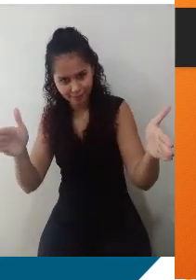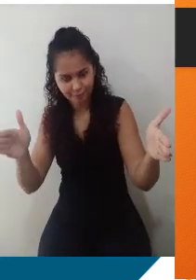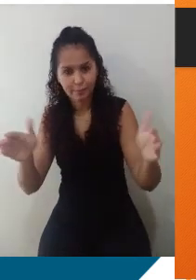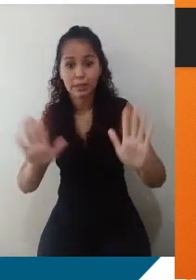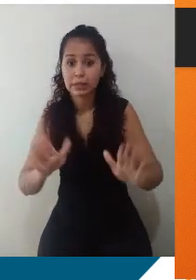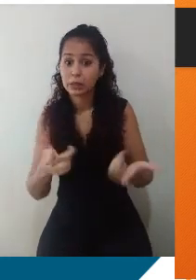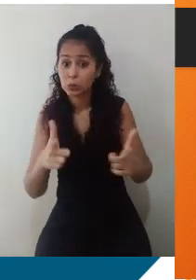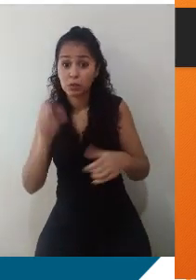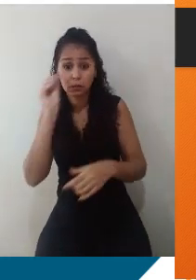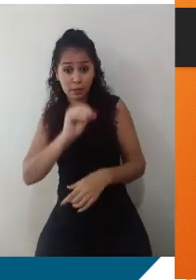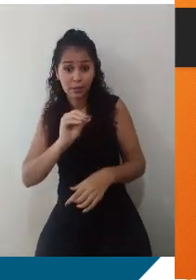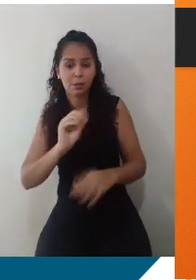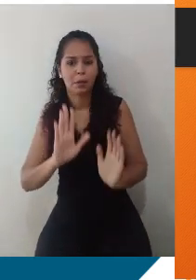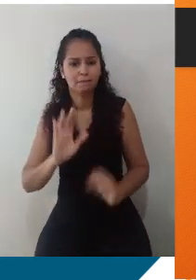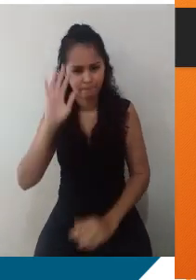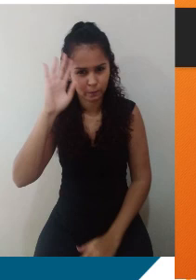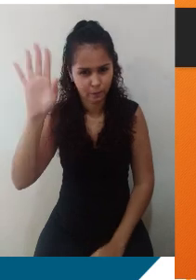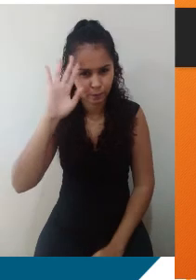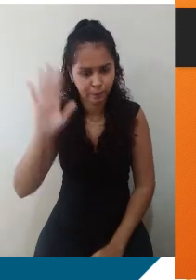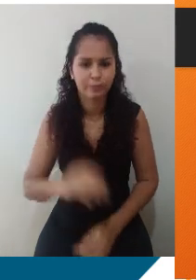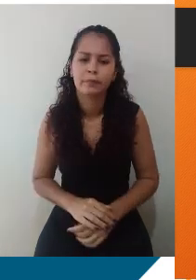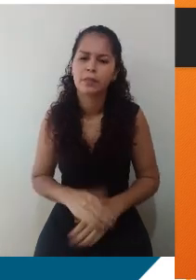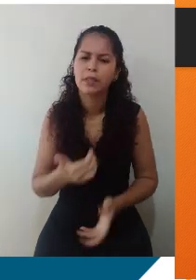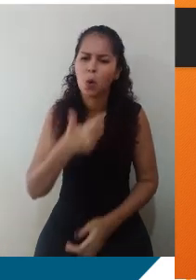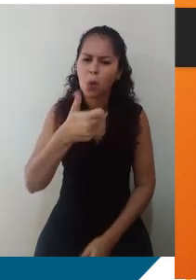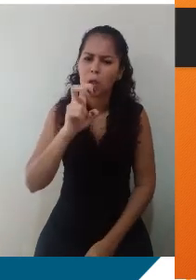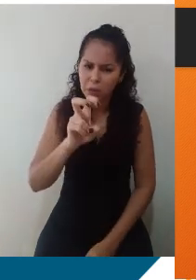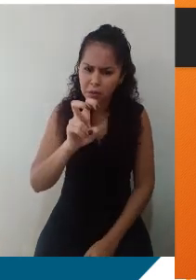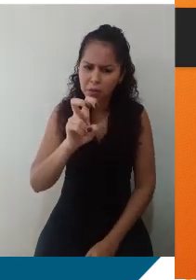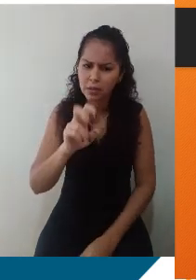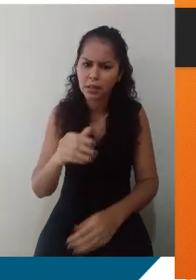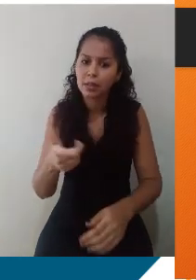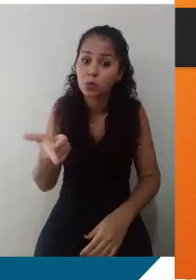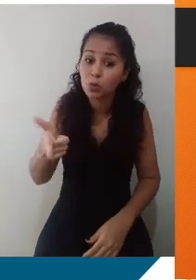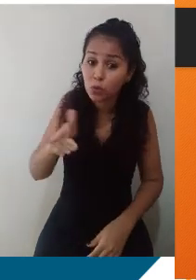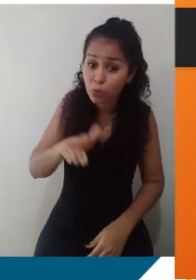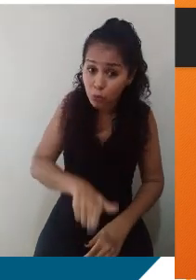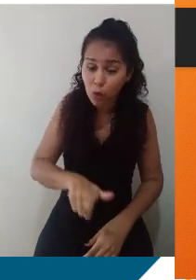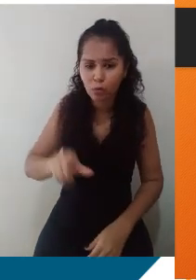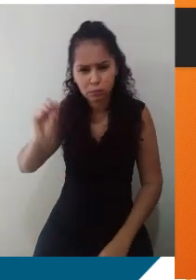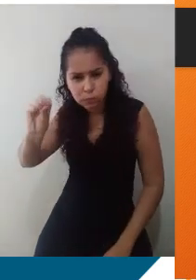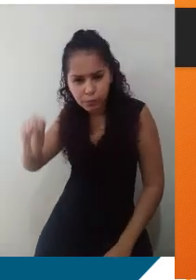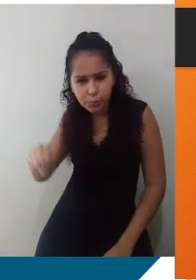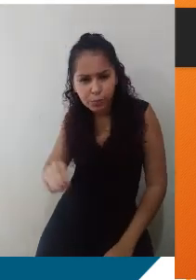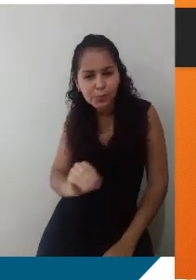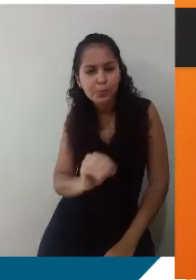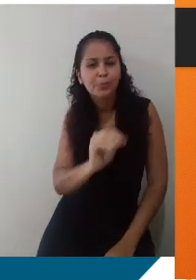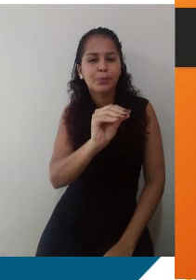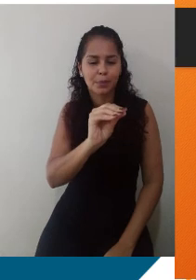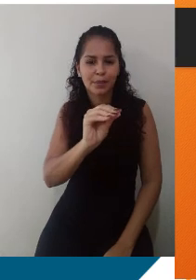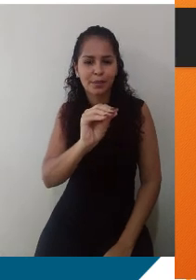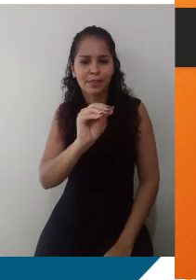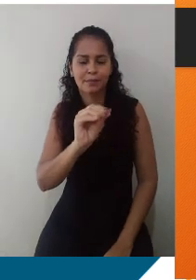não faça parte da soma. Estabelecido o 15 como referência, eu vou mais uma vez começar a transferir valores de